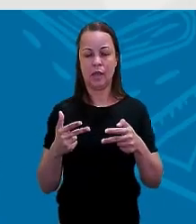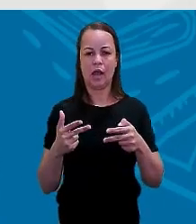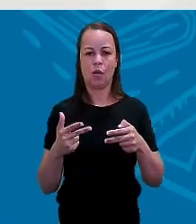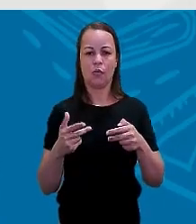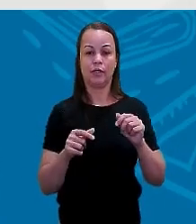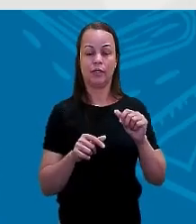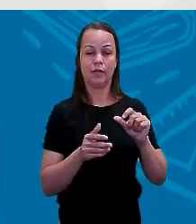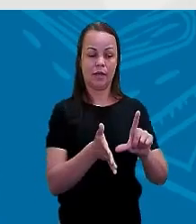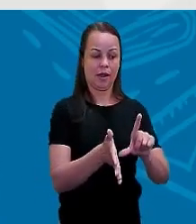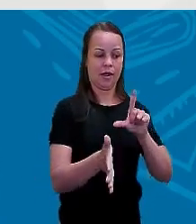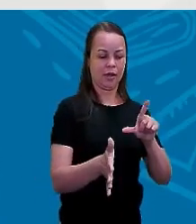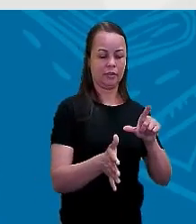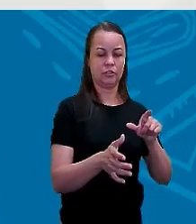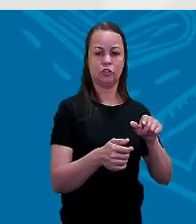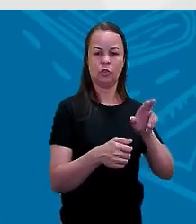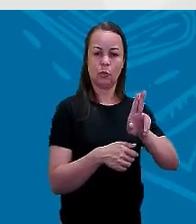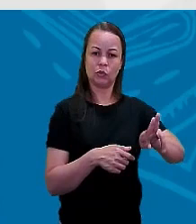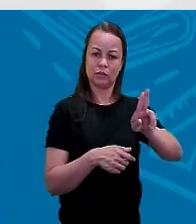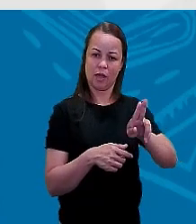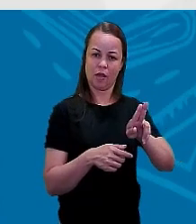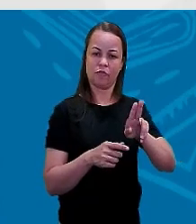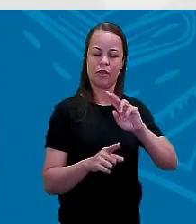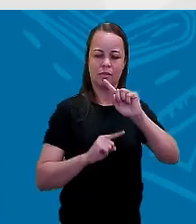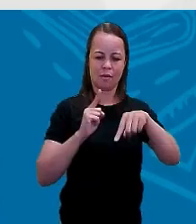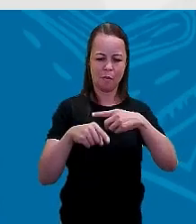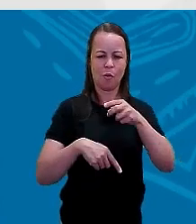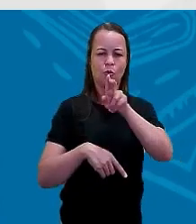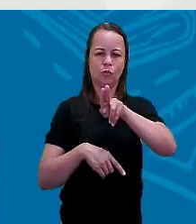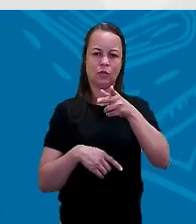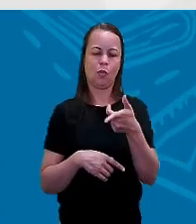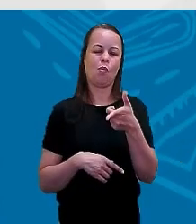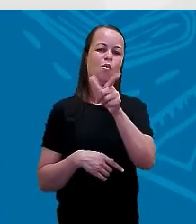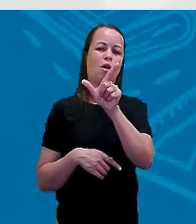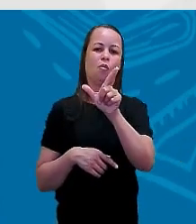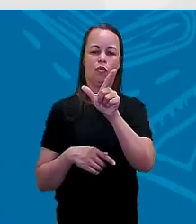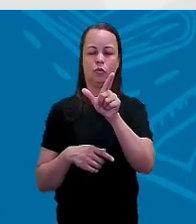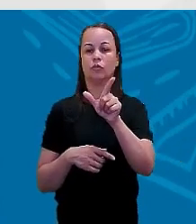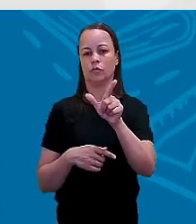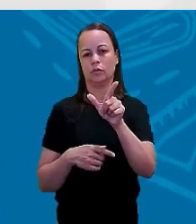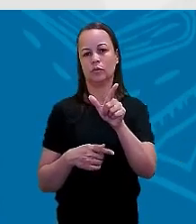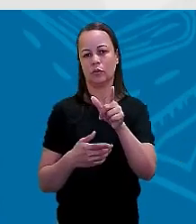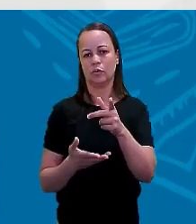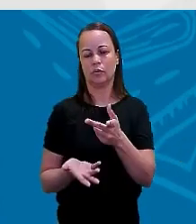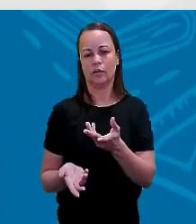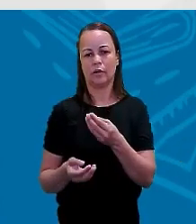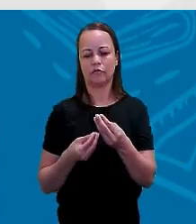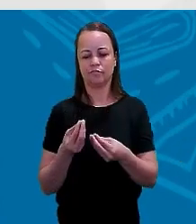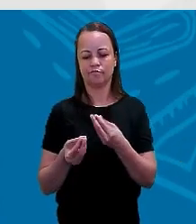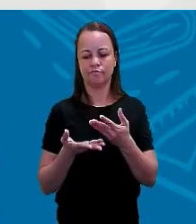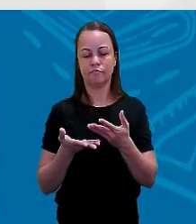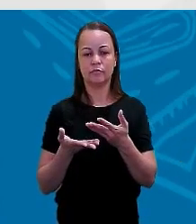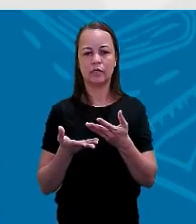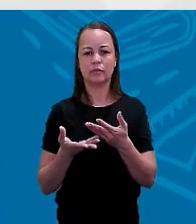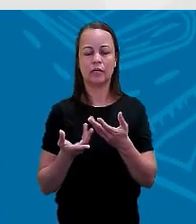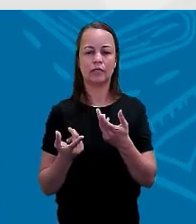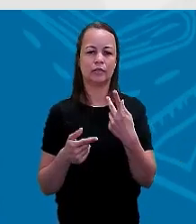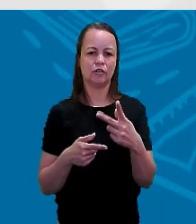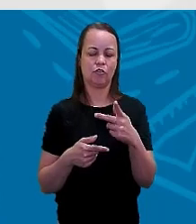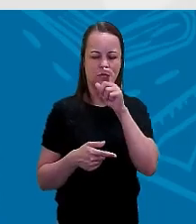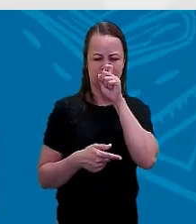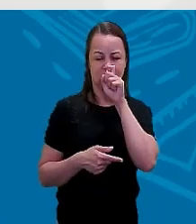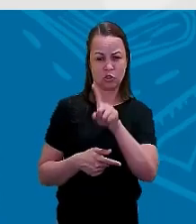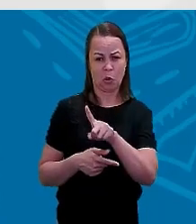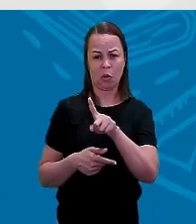função e que podem ser reutilizados para uma outra função também e dessa forma não serem